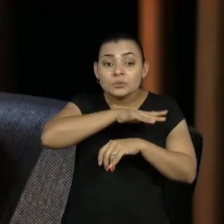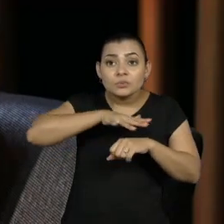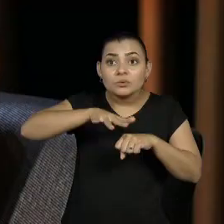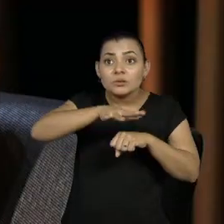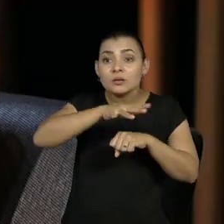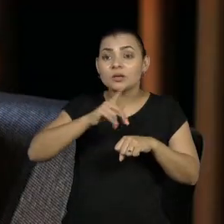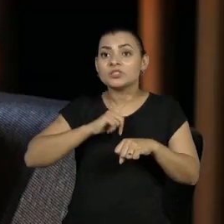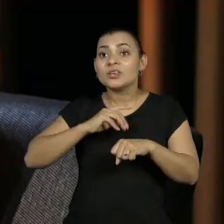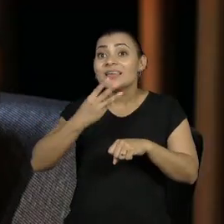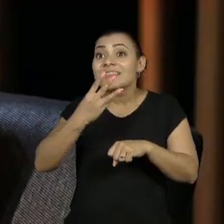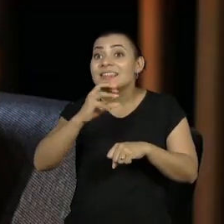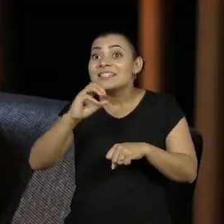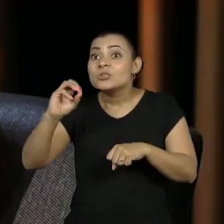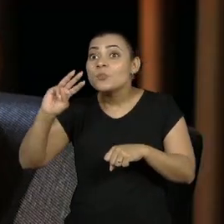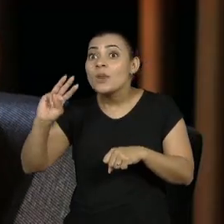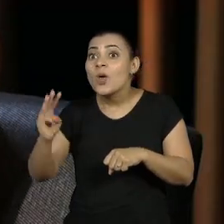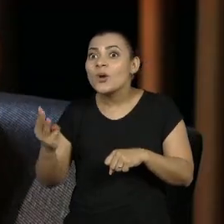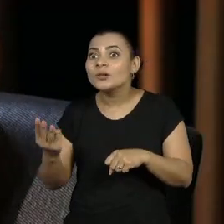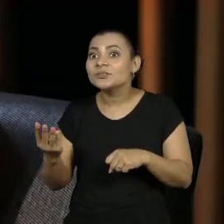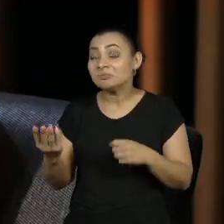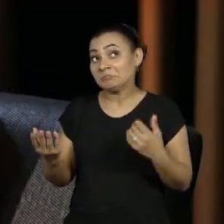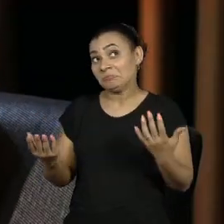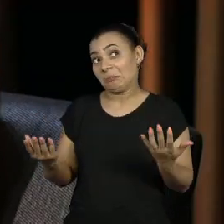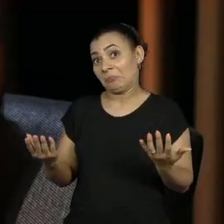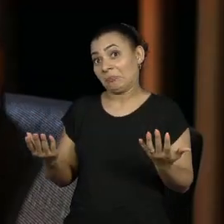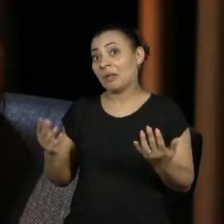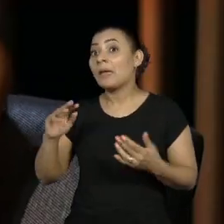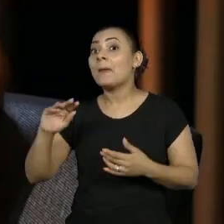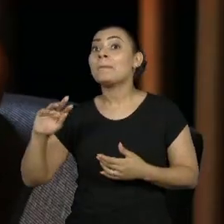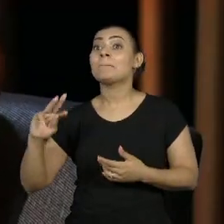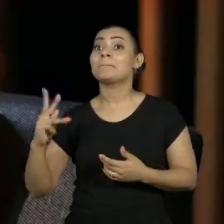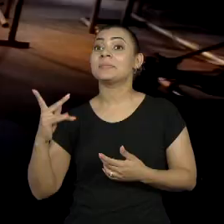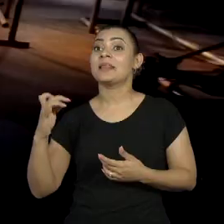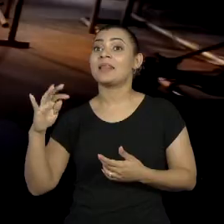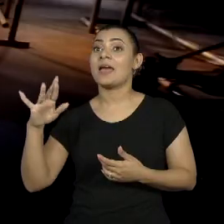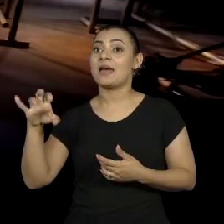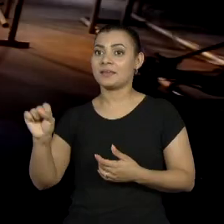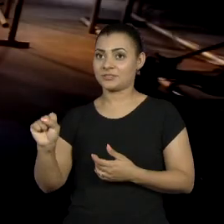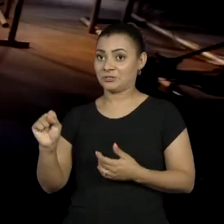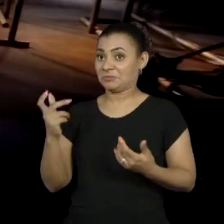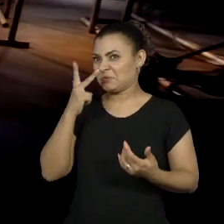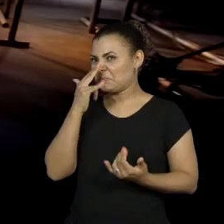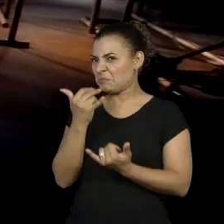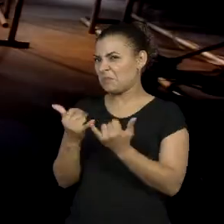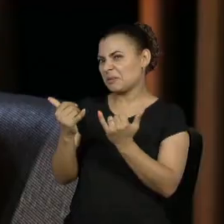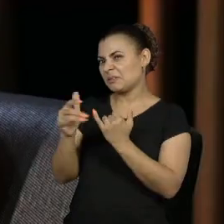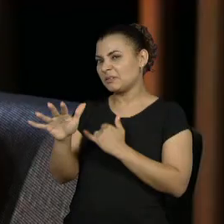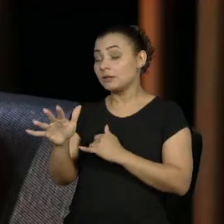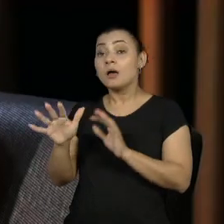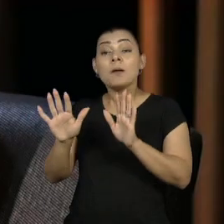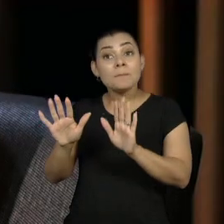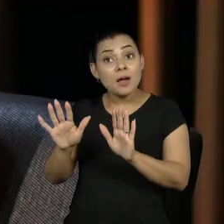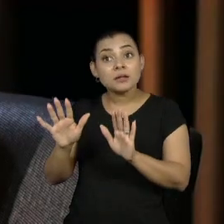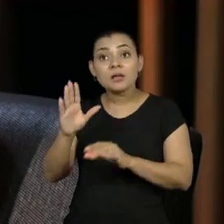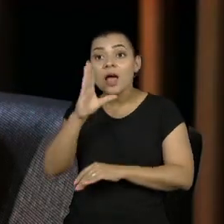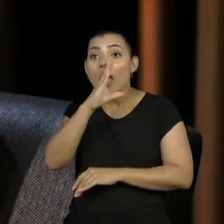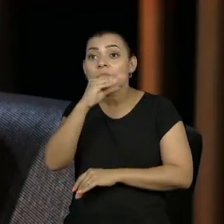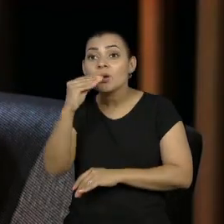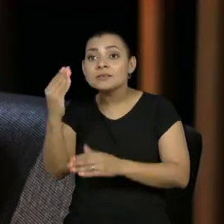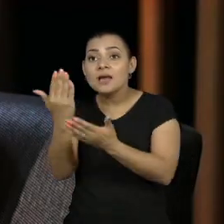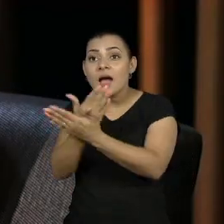todos os 300 milhares pelo menos e essa pessoa que nós sabemos né agora só pergunta quando nós vamos sair da adolescência